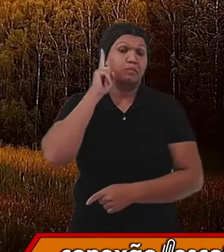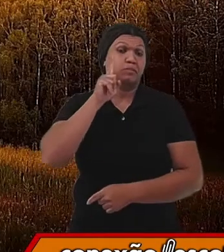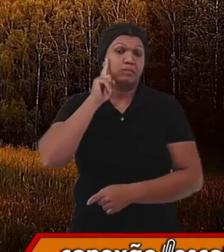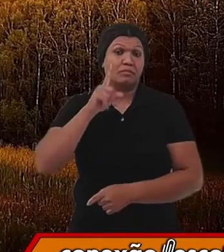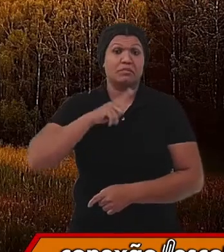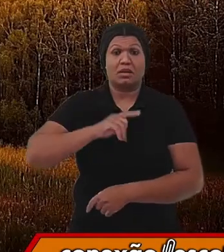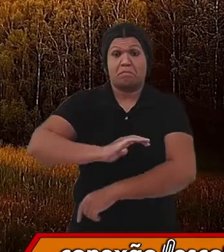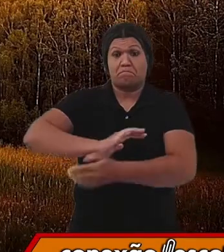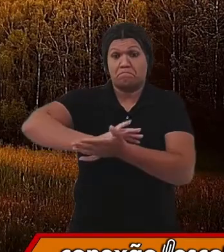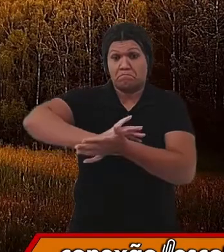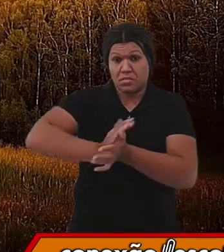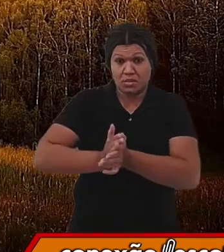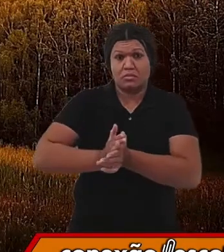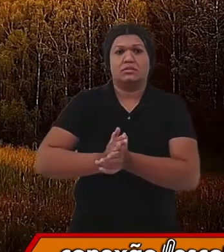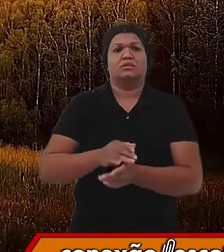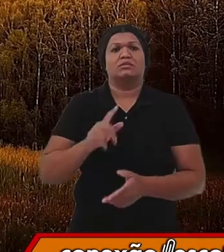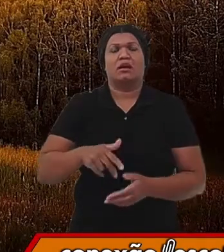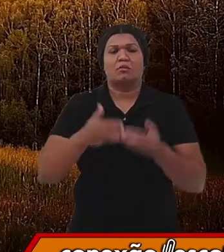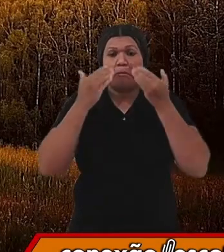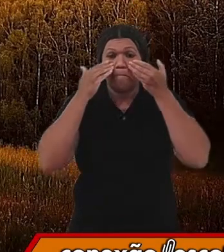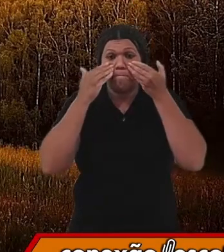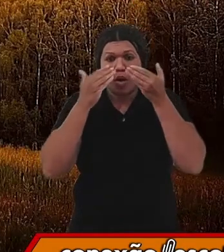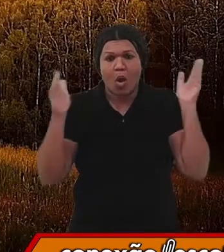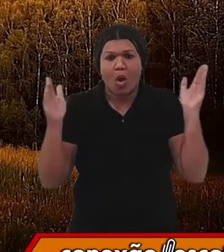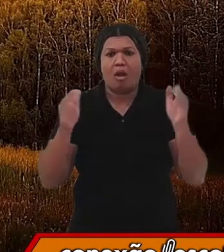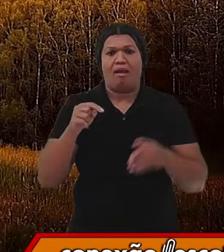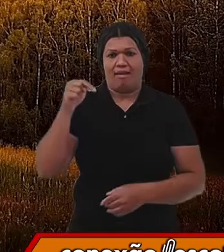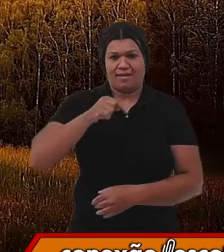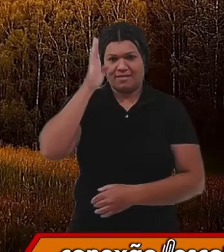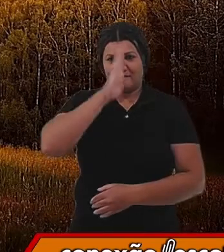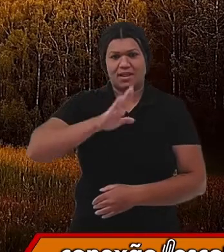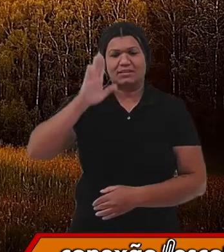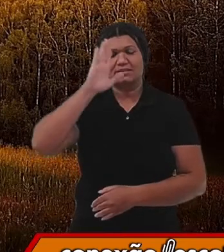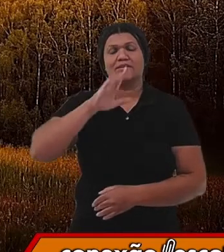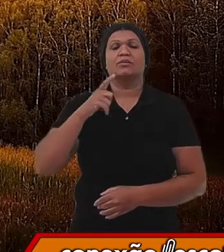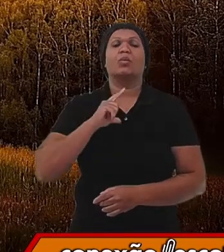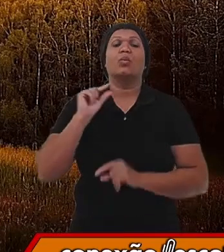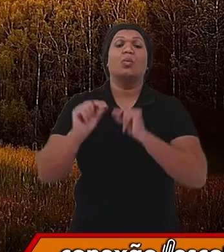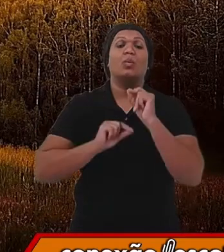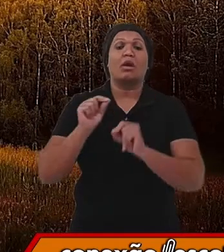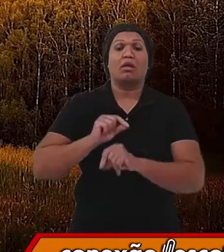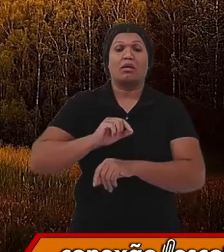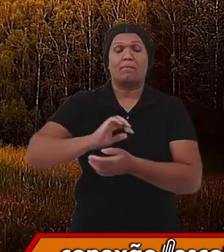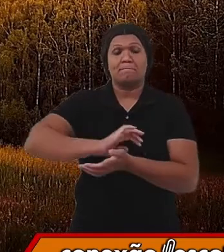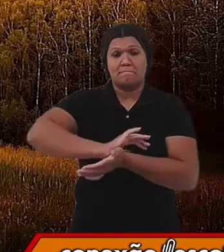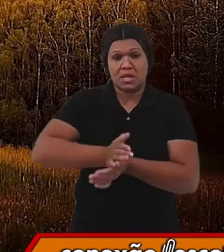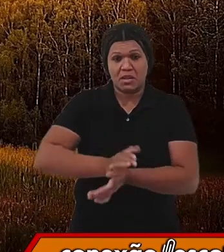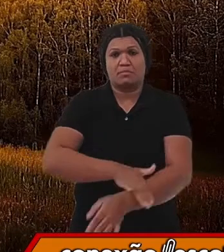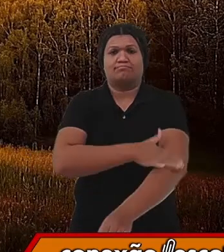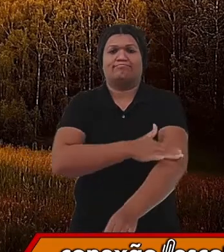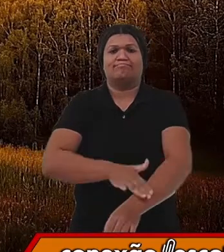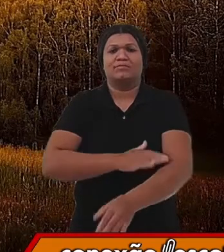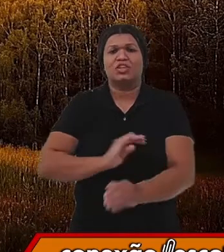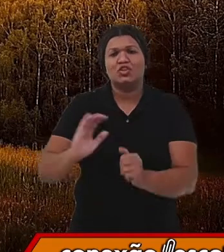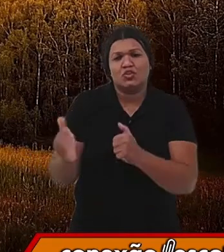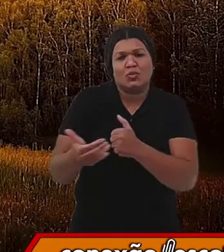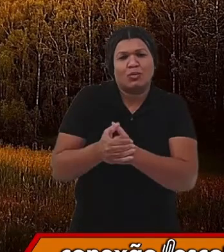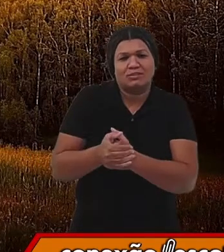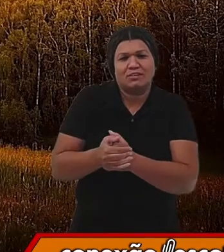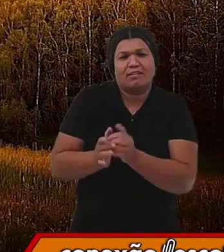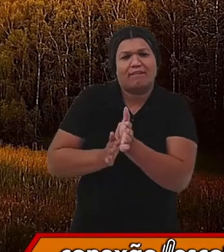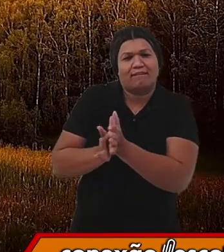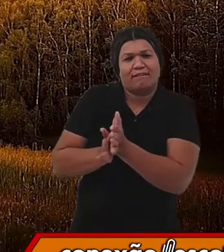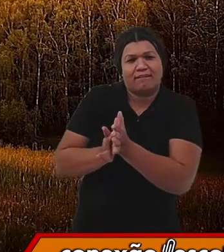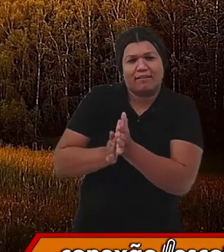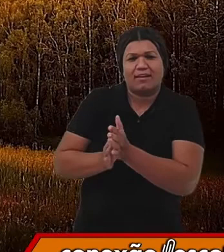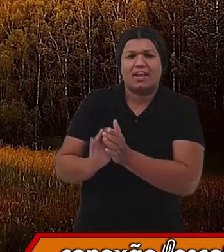nosso racismo ele é escondidinho, ele é debaixo do pano, ele não aparece. E quando aparece, as